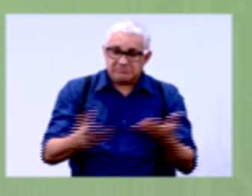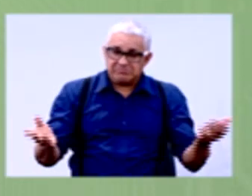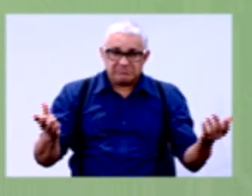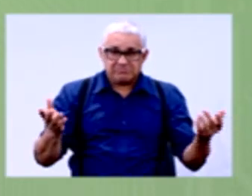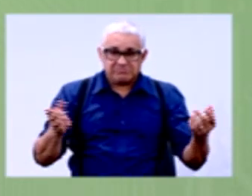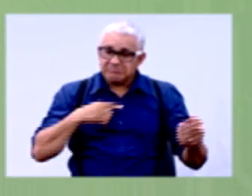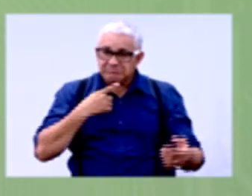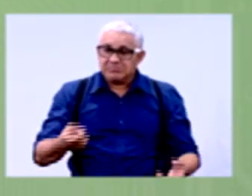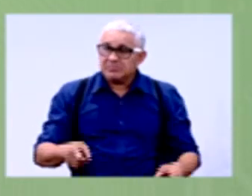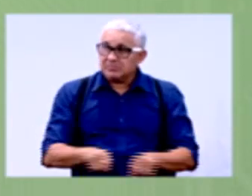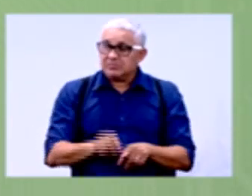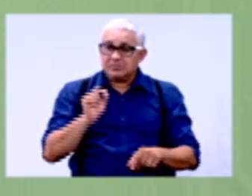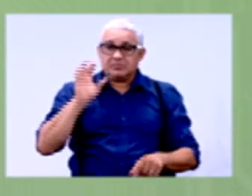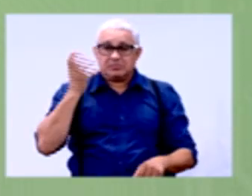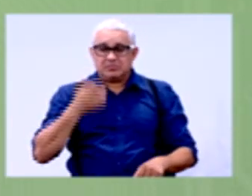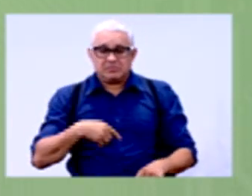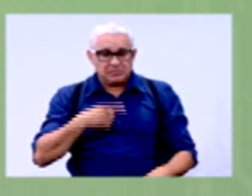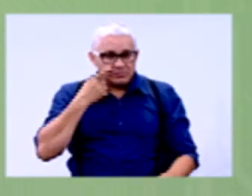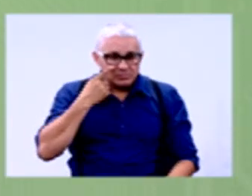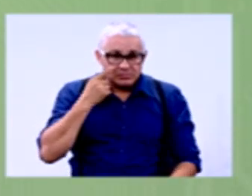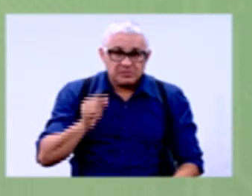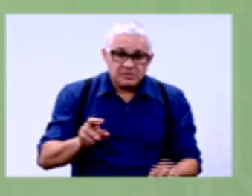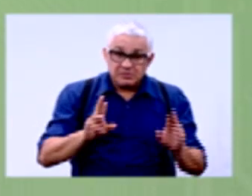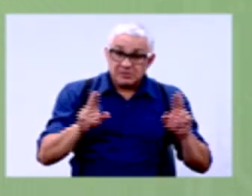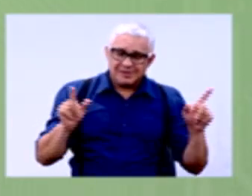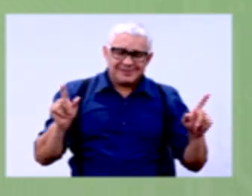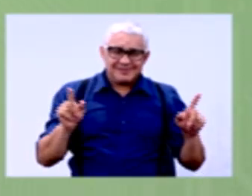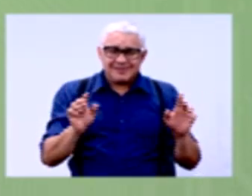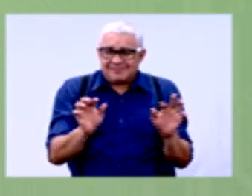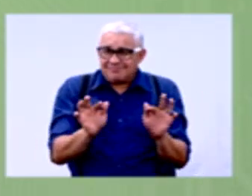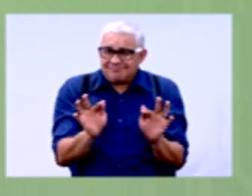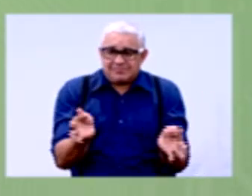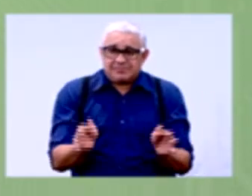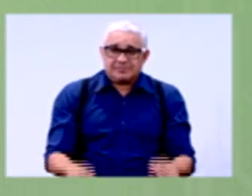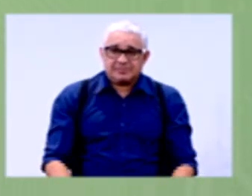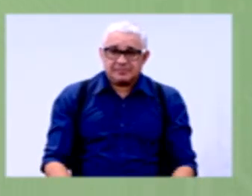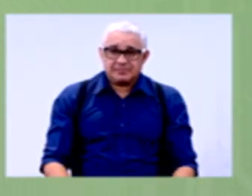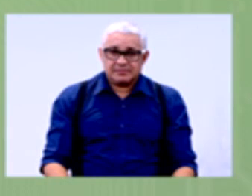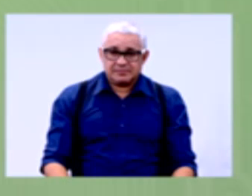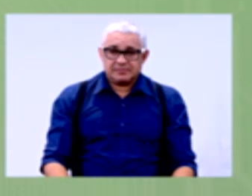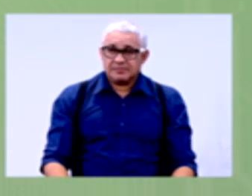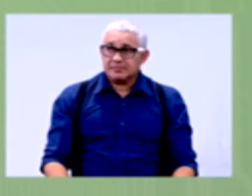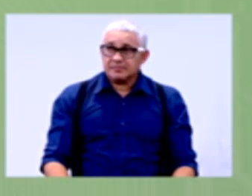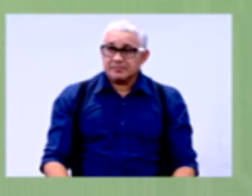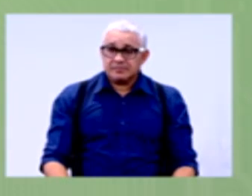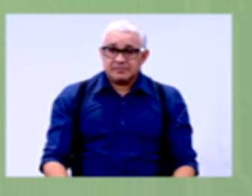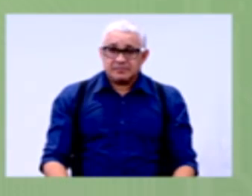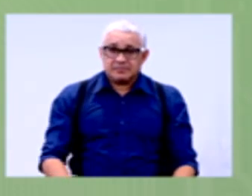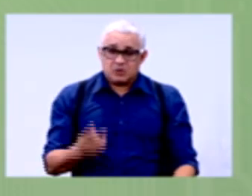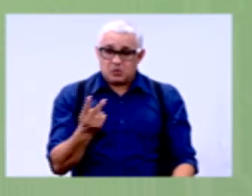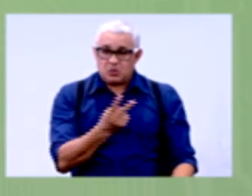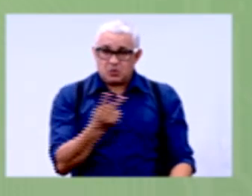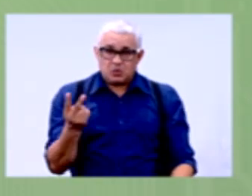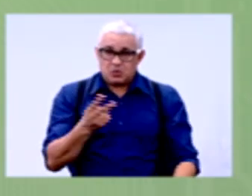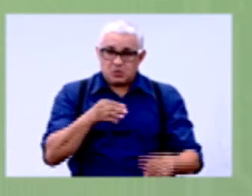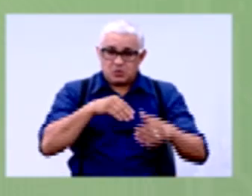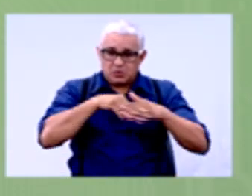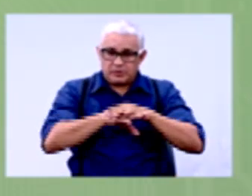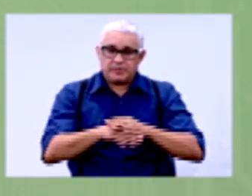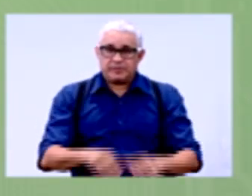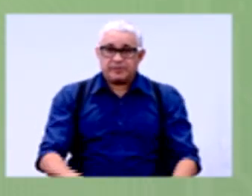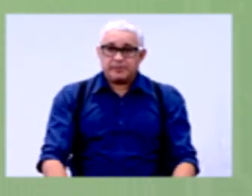aí? A gente pode observar uma pequena diferença já entre esses dois formatos de